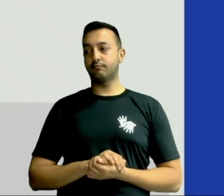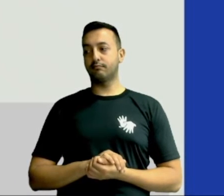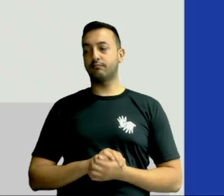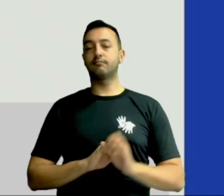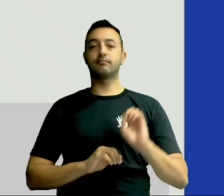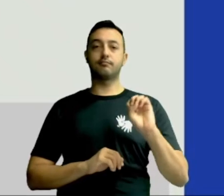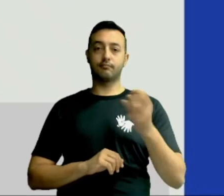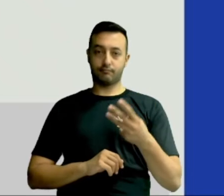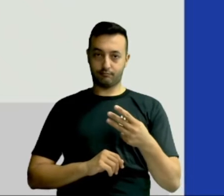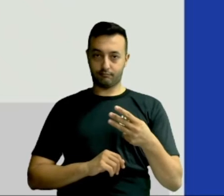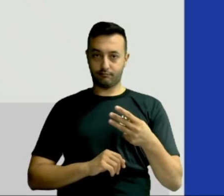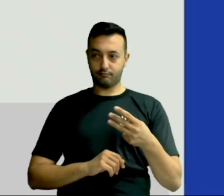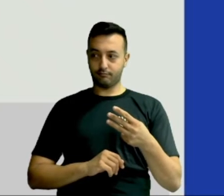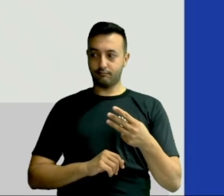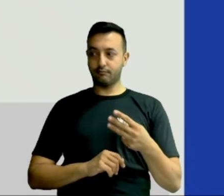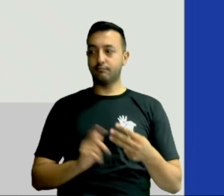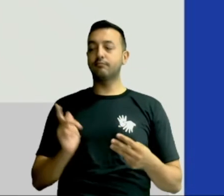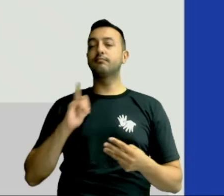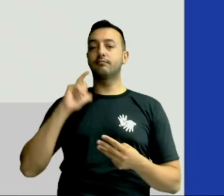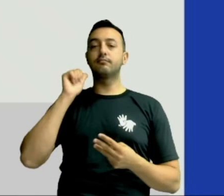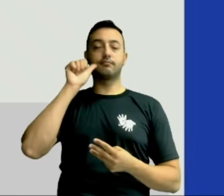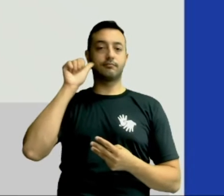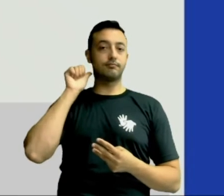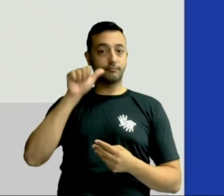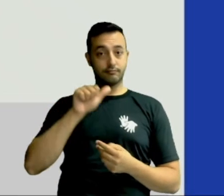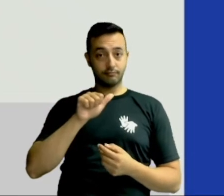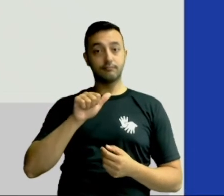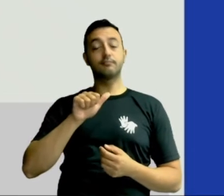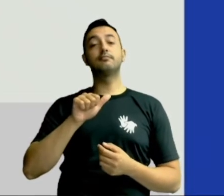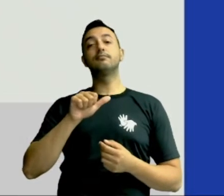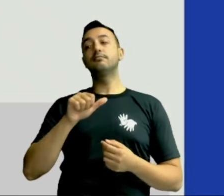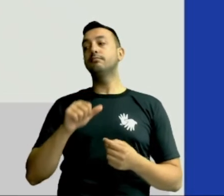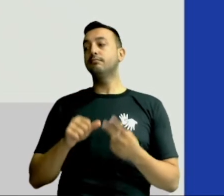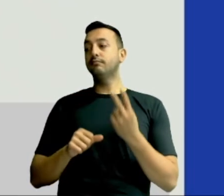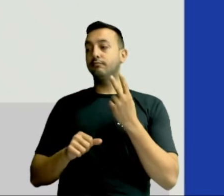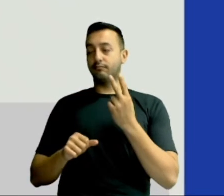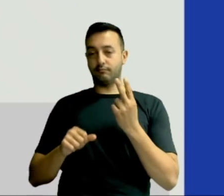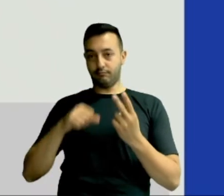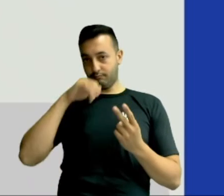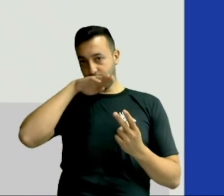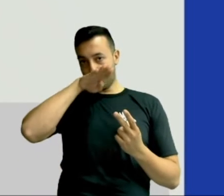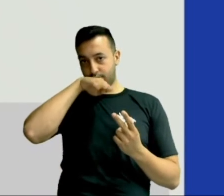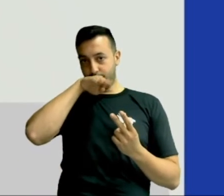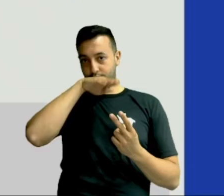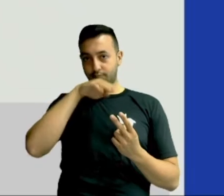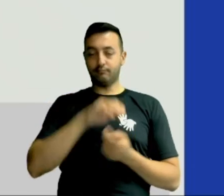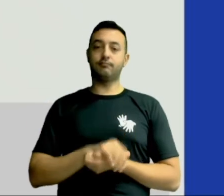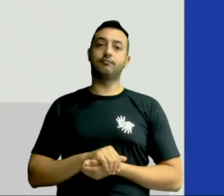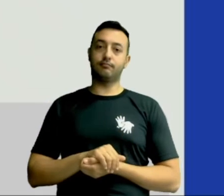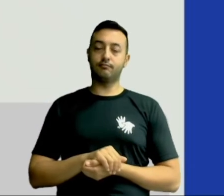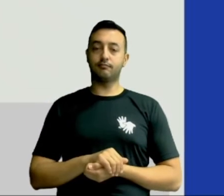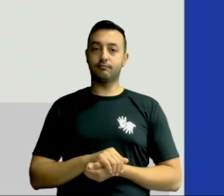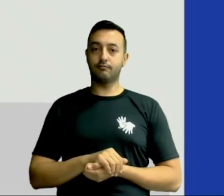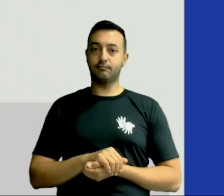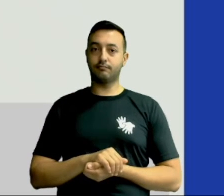Natali temos aí a menina com dos porcos pigs